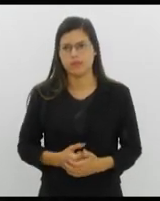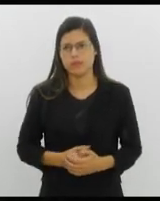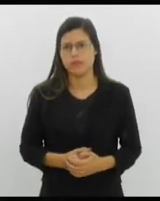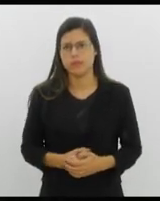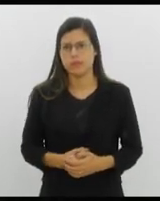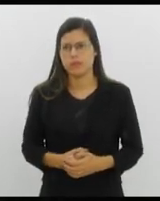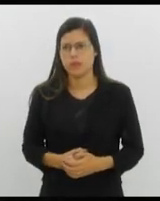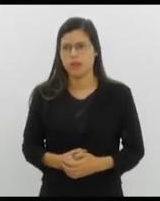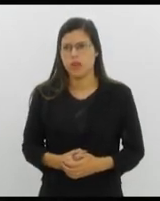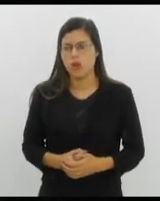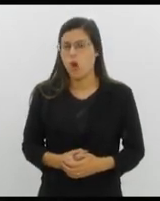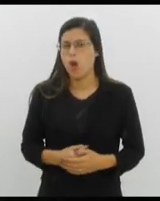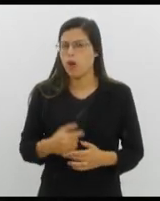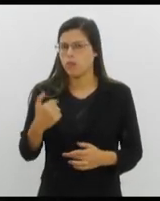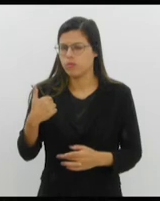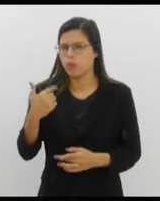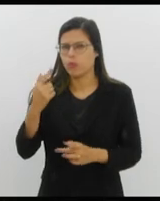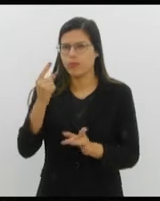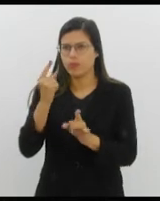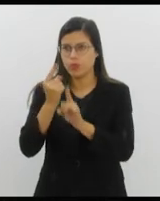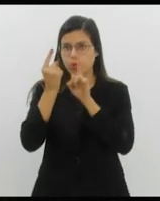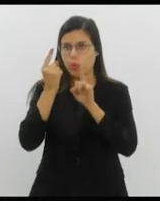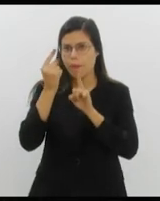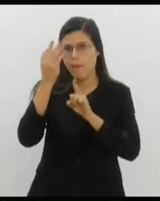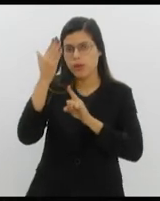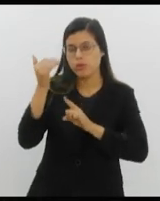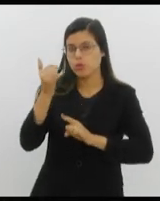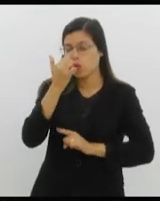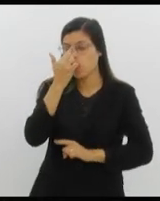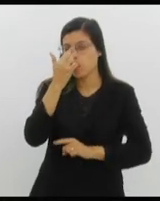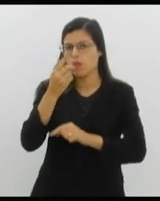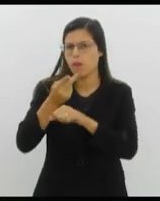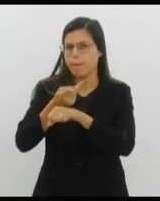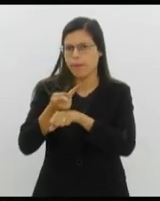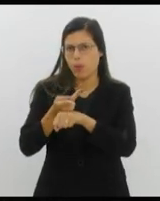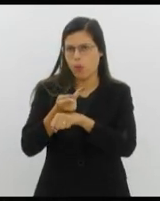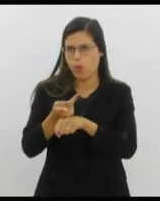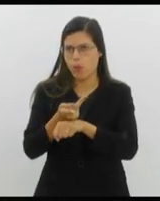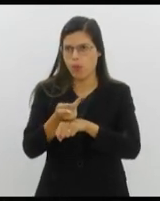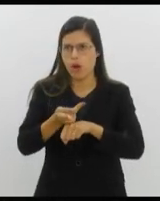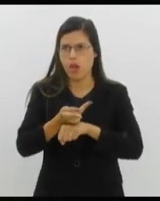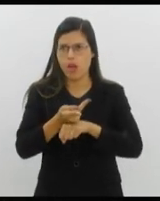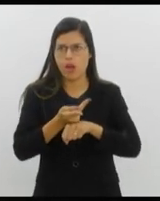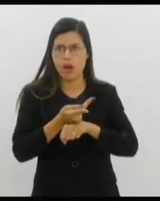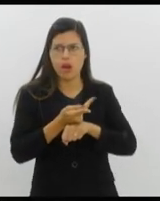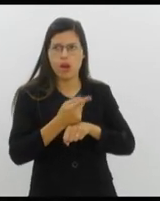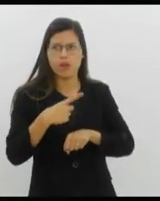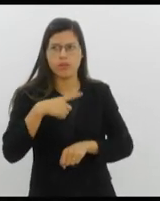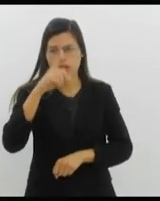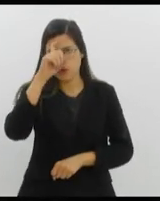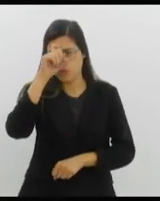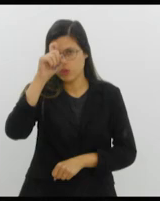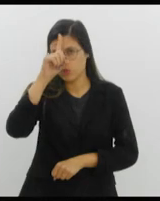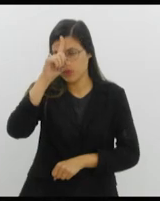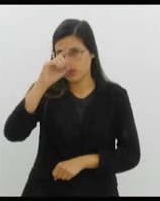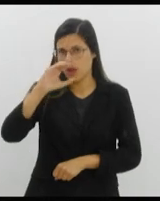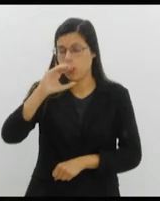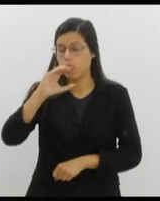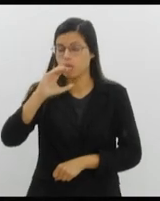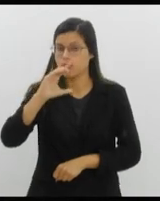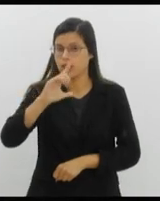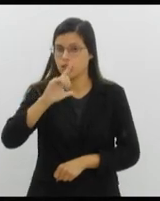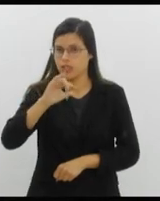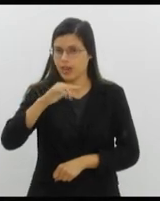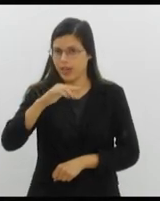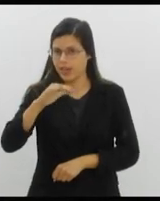que, ao saber disso, fui buscar. Tem um hospital, o Hospital das Clínicas, em